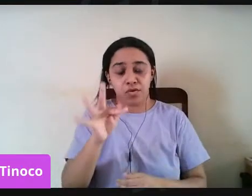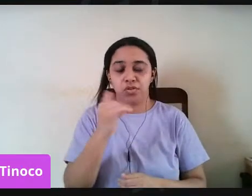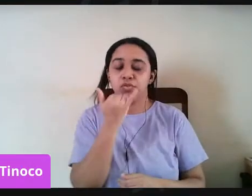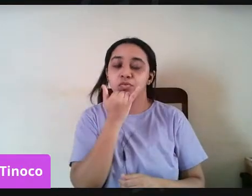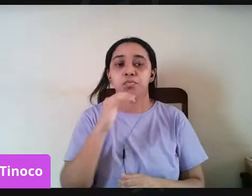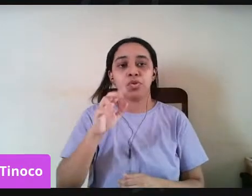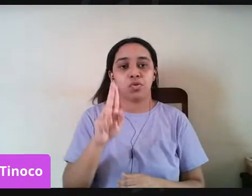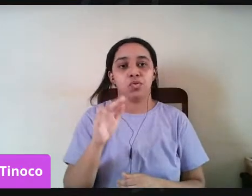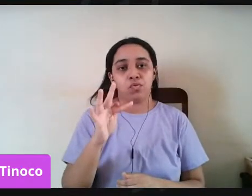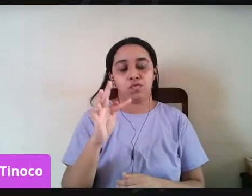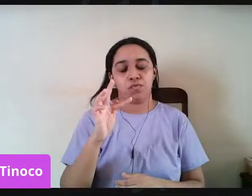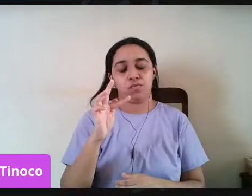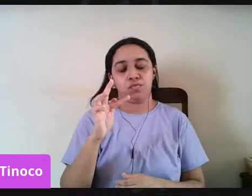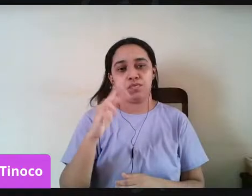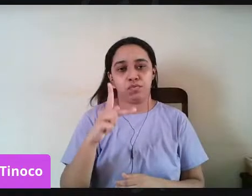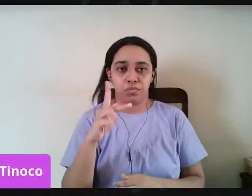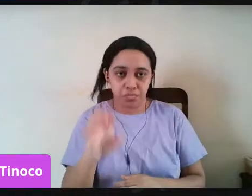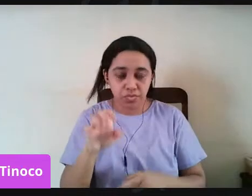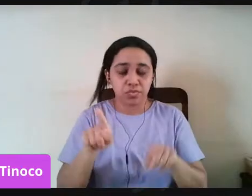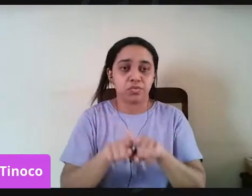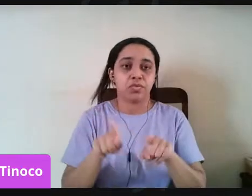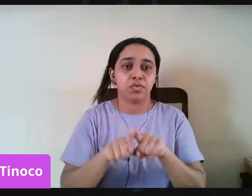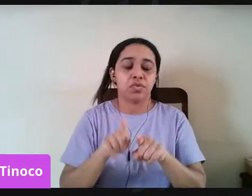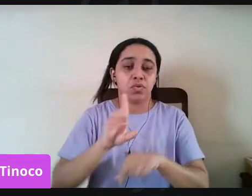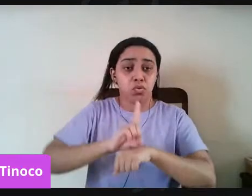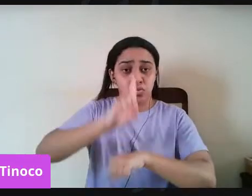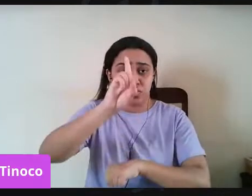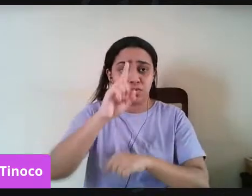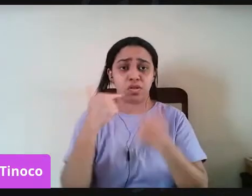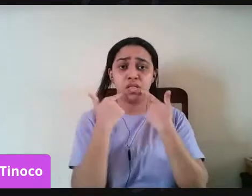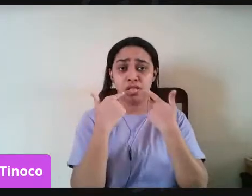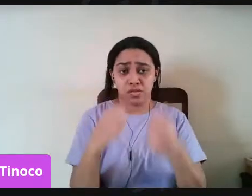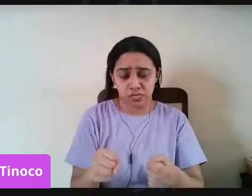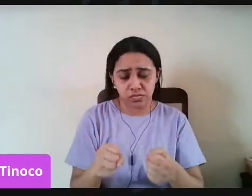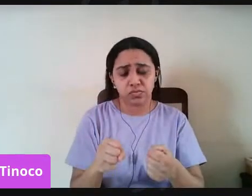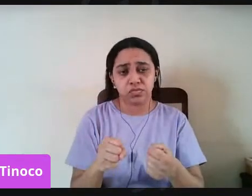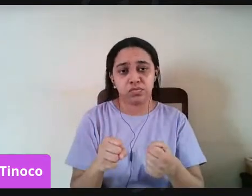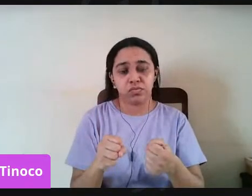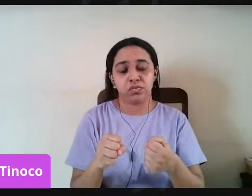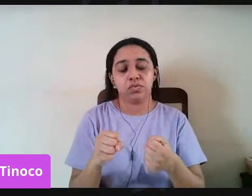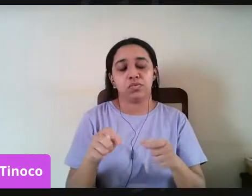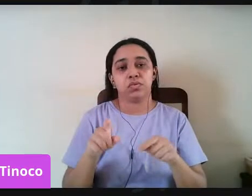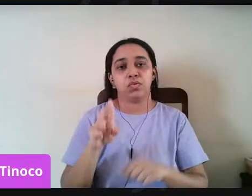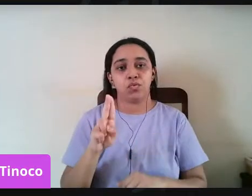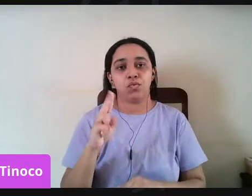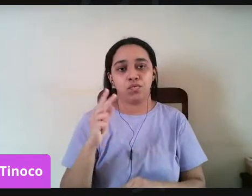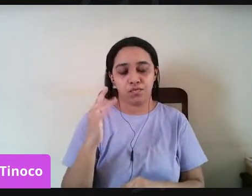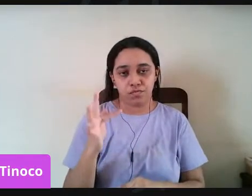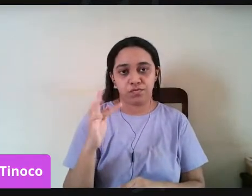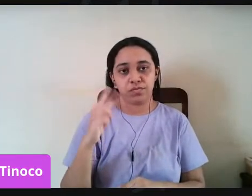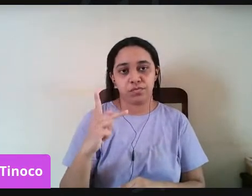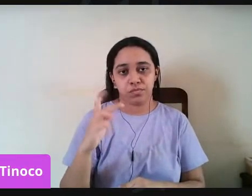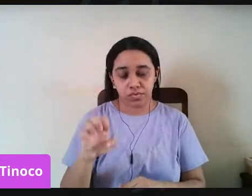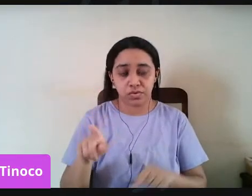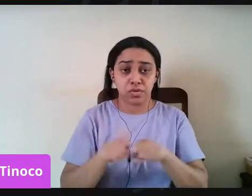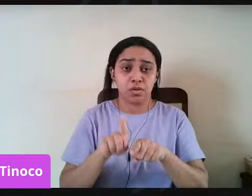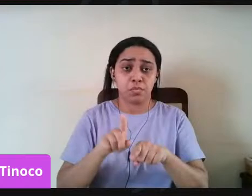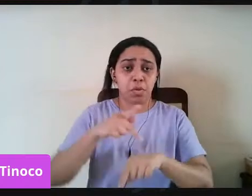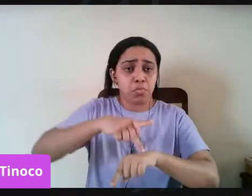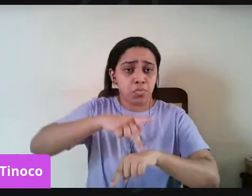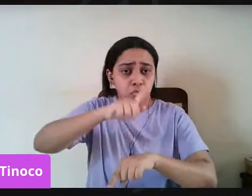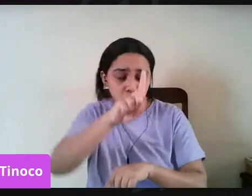Pernambuco, o doutorado em Linguística pela Universidade Federal de Pernambuco e pós-doutorado